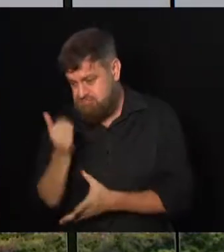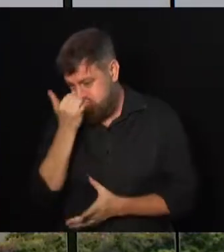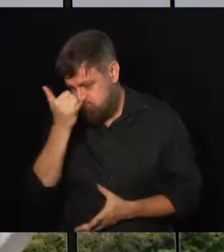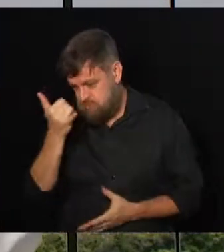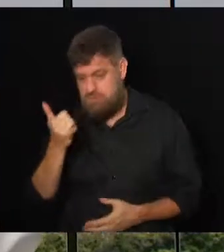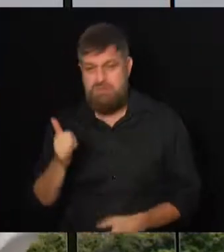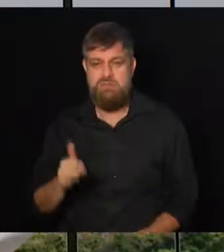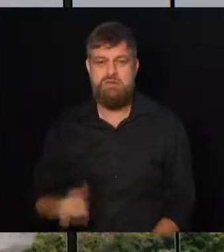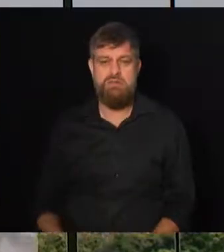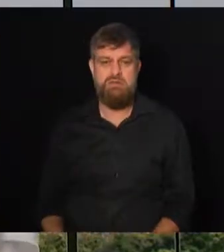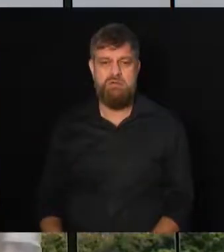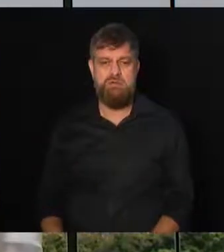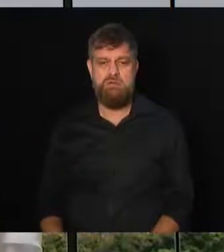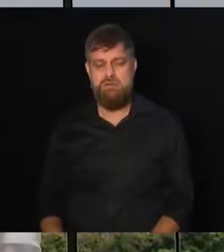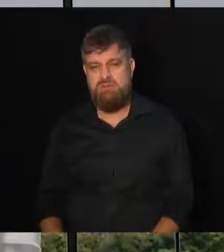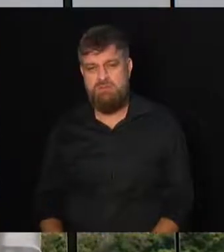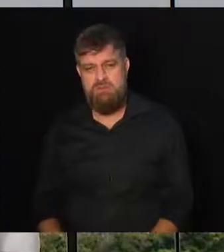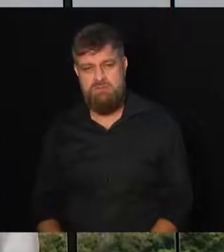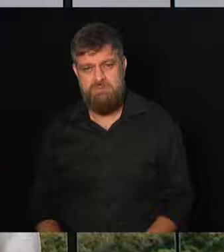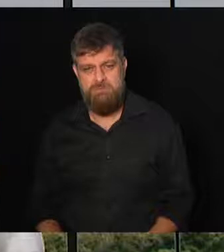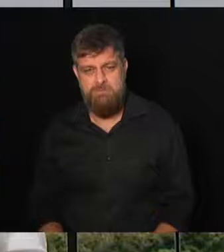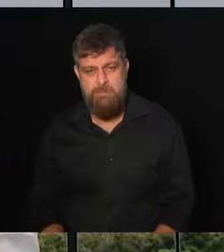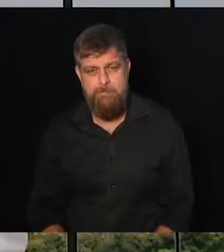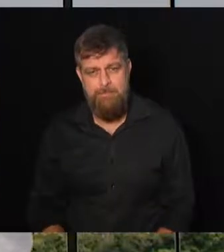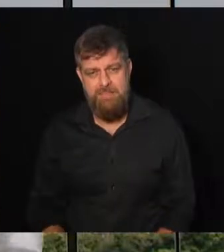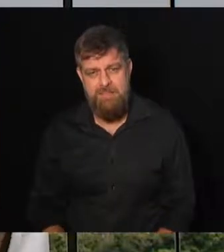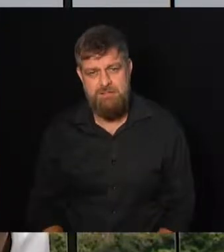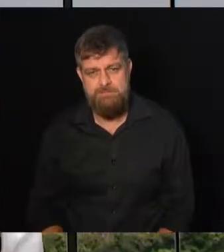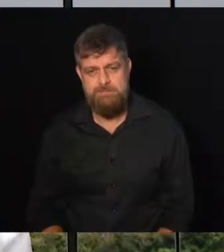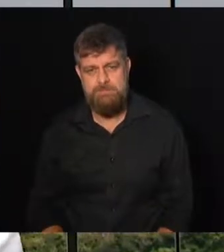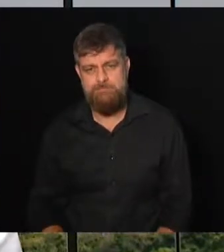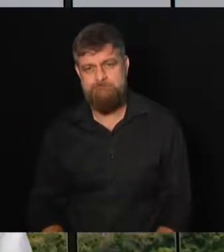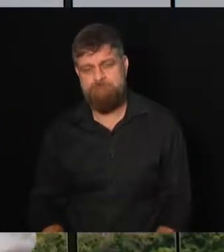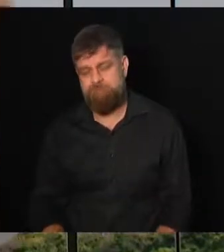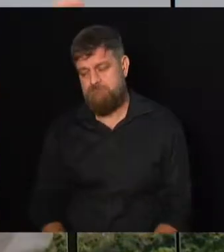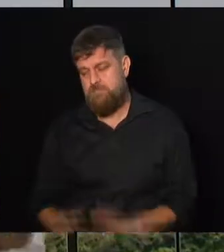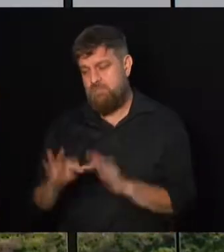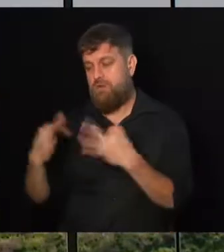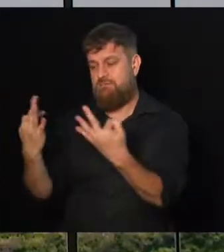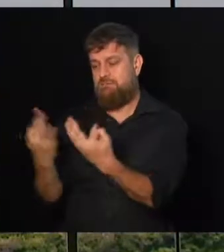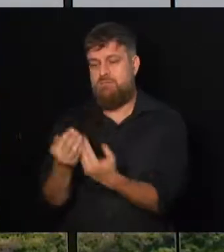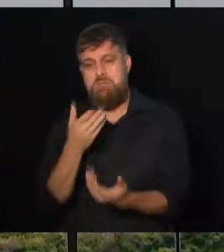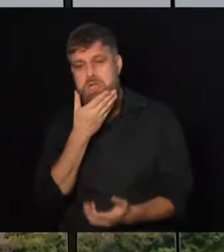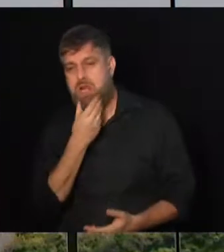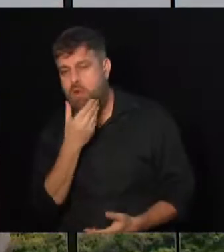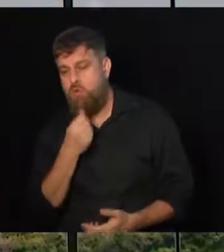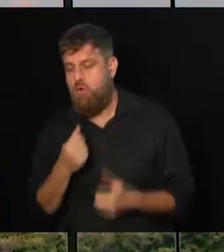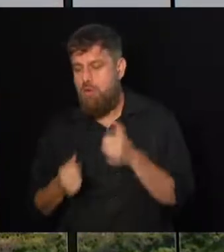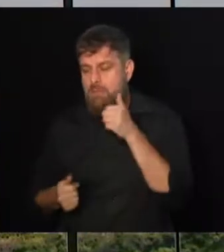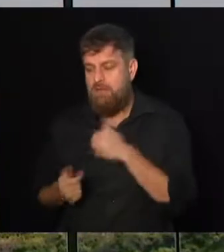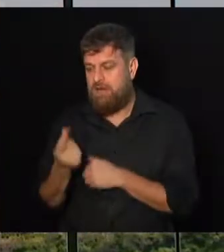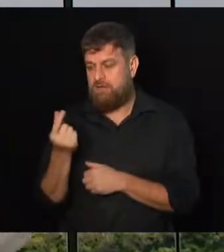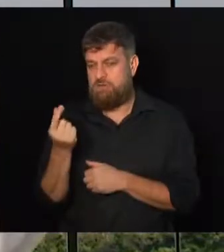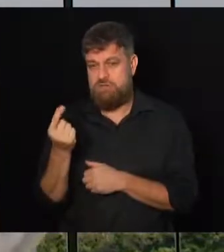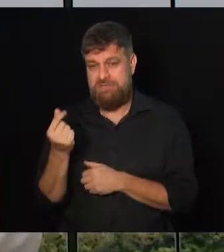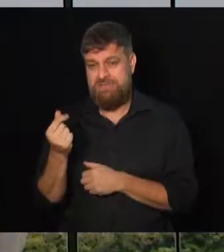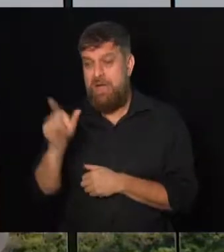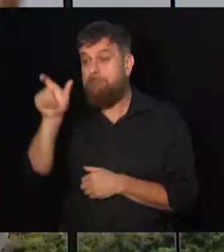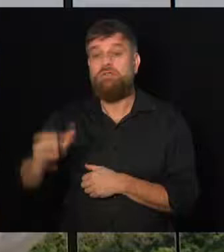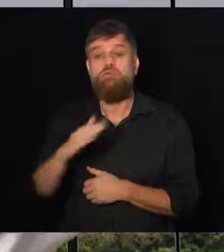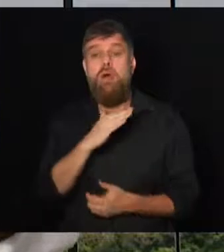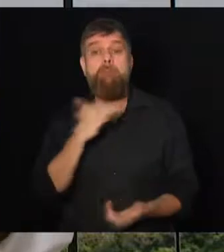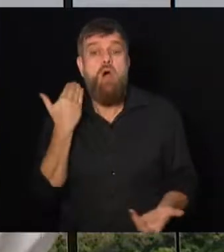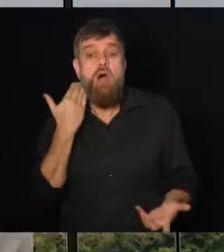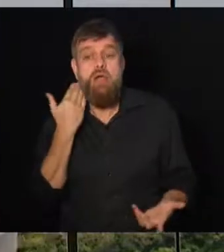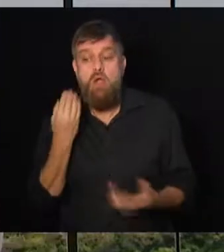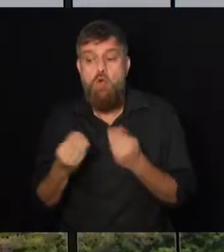Ou quem produz o recurso financeiro da família, ou é homem ou é mulher, e falece, ou tem